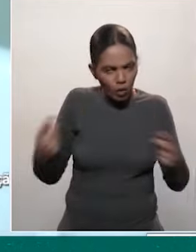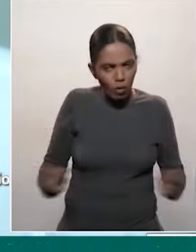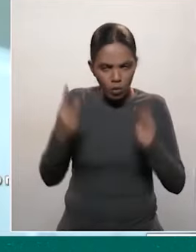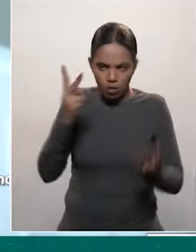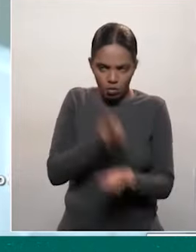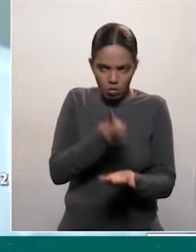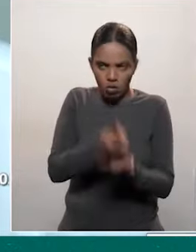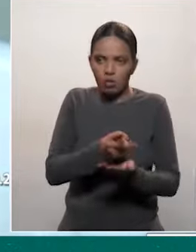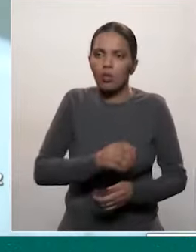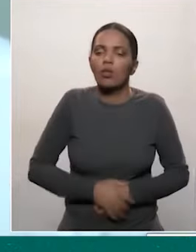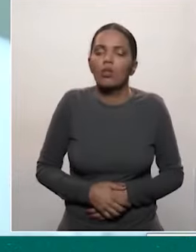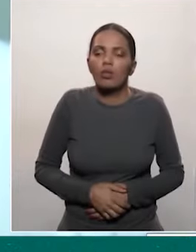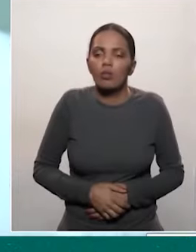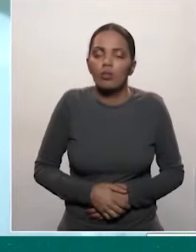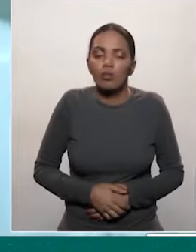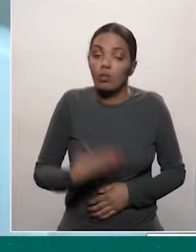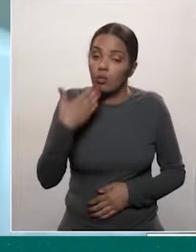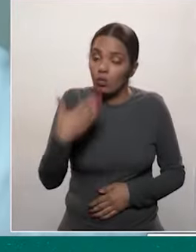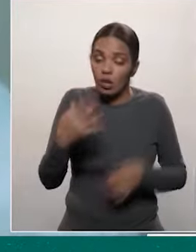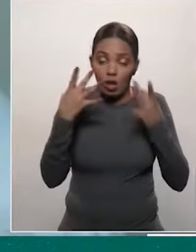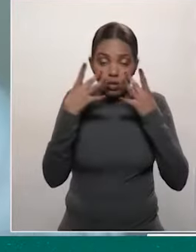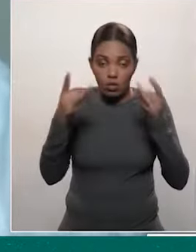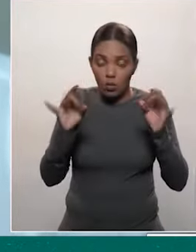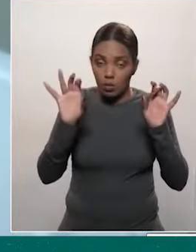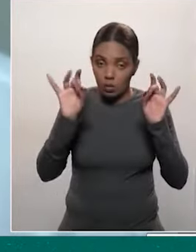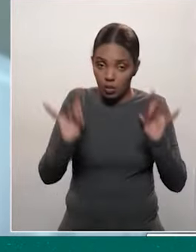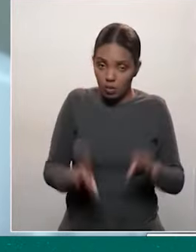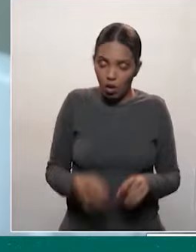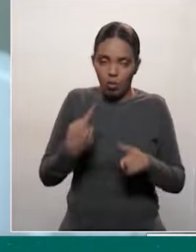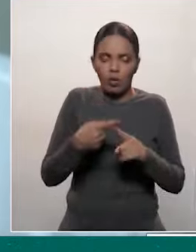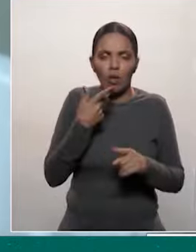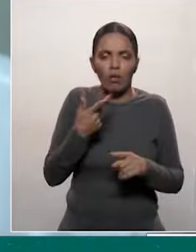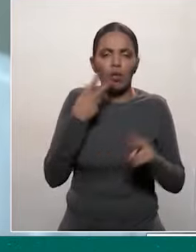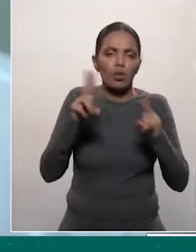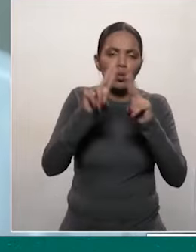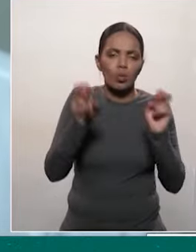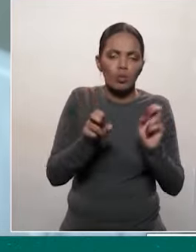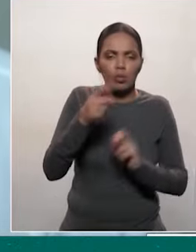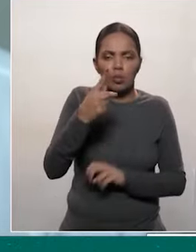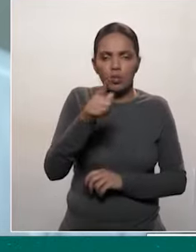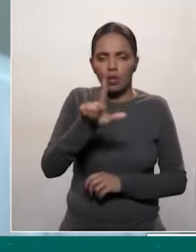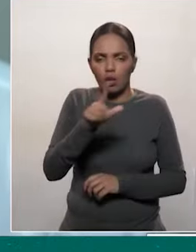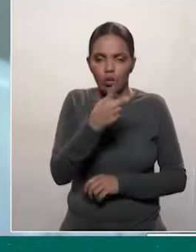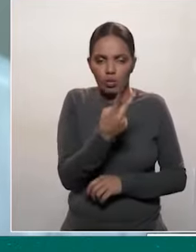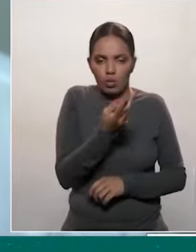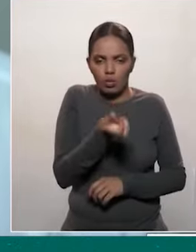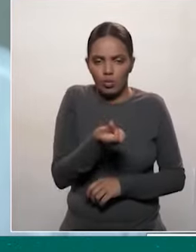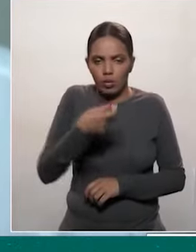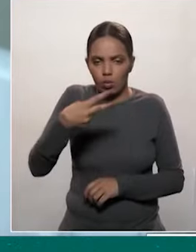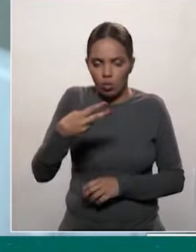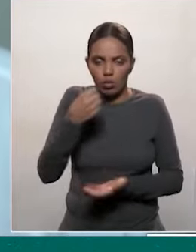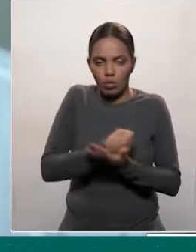Senhor presidente, eu peço uma atenção especial. Quero falar aqui sobre o PL 262, que foi protocolado no dia 27